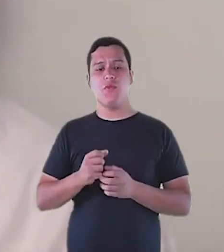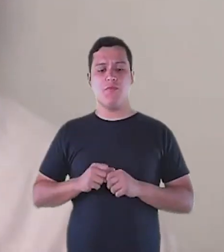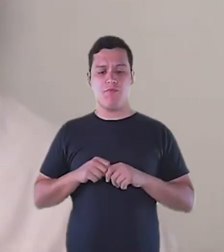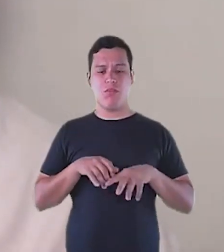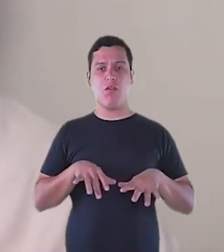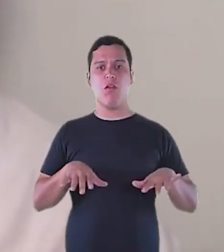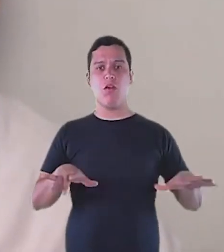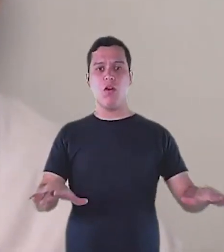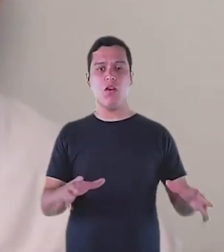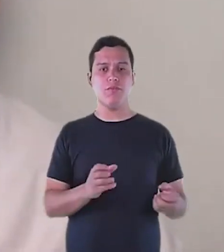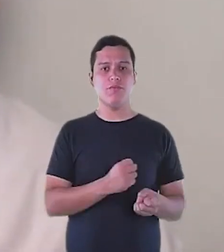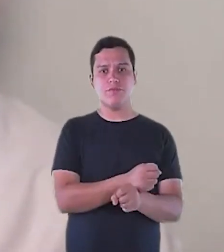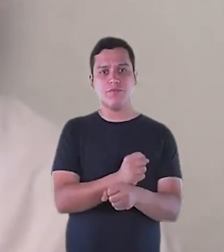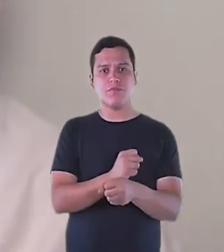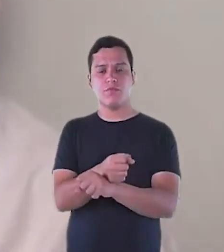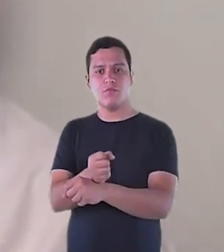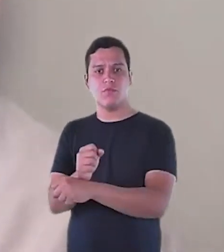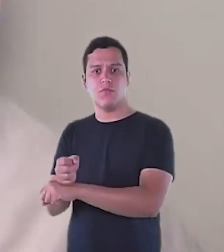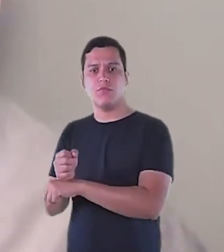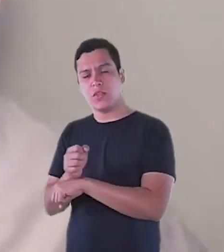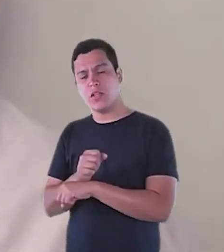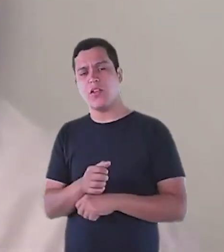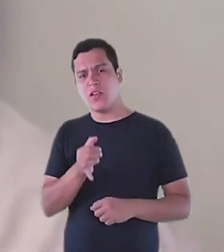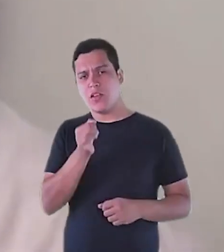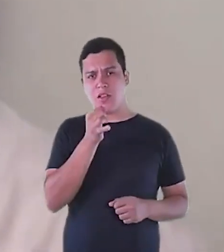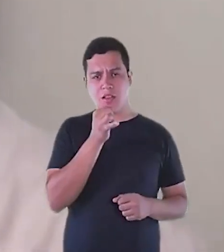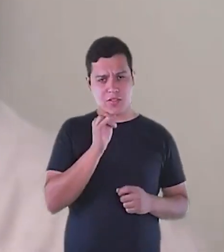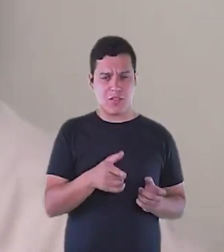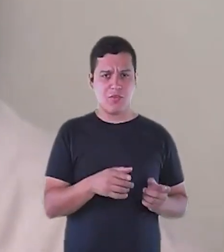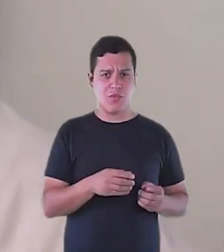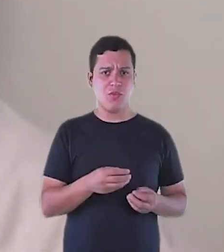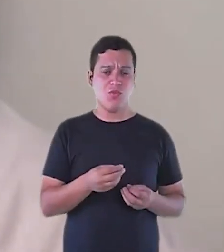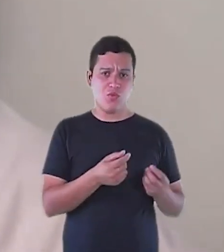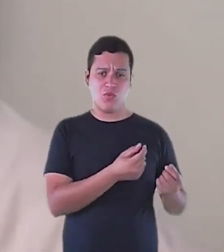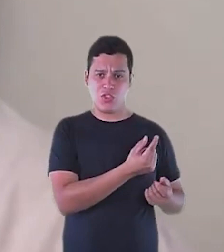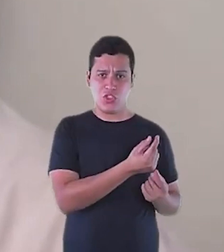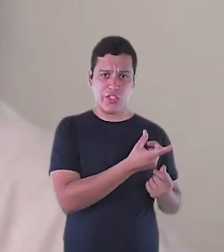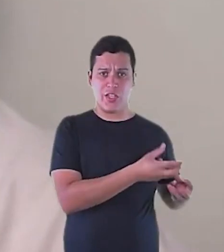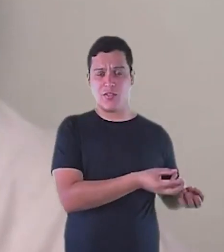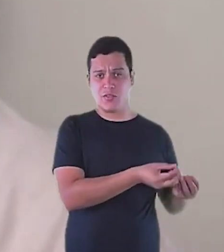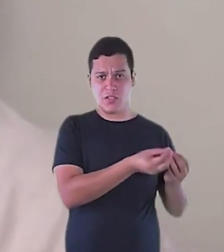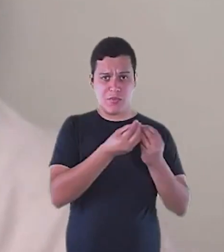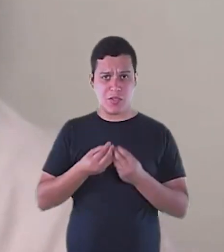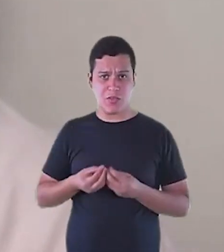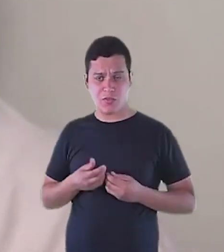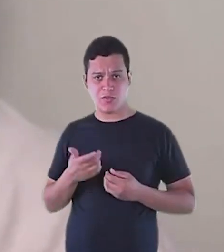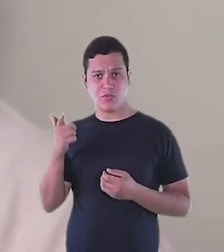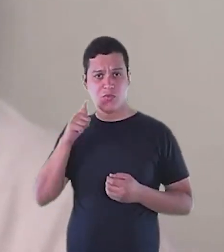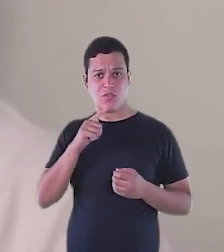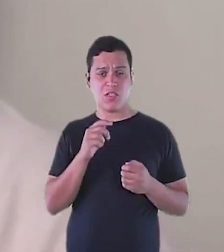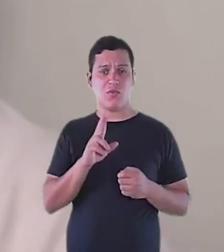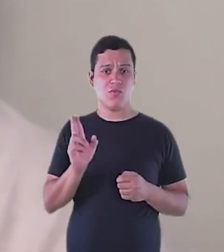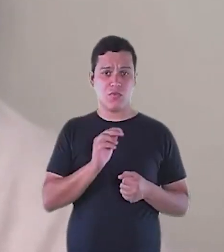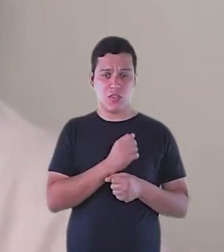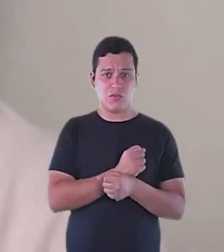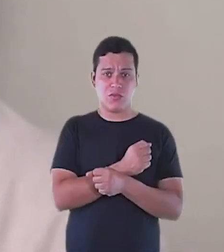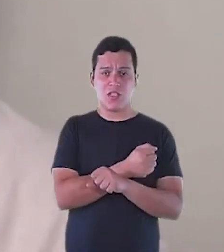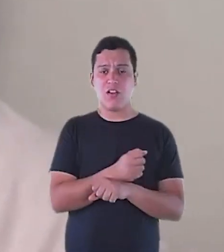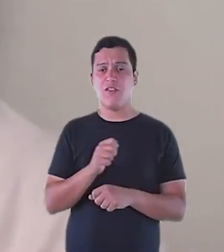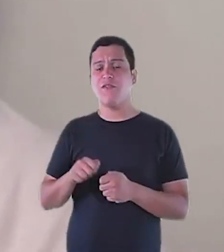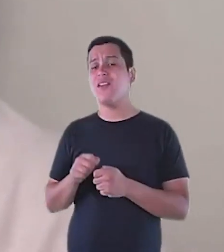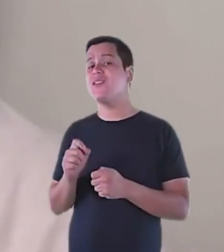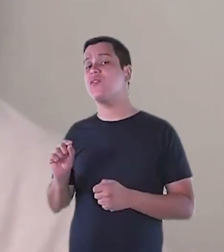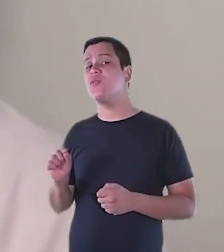navegações, como é que a escravidão financiou todos os empreendimentos portugueses. Não foi bem as especiarias,